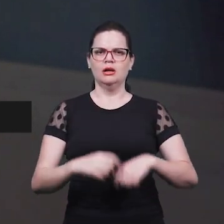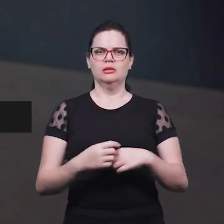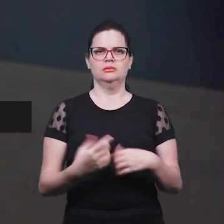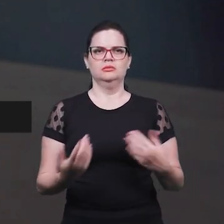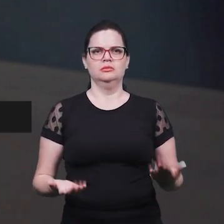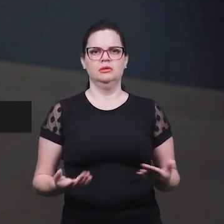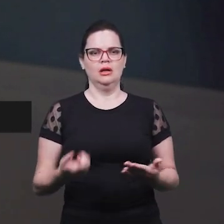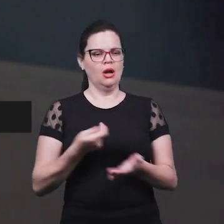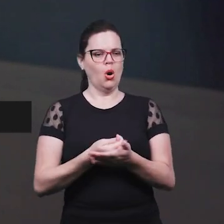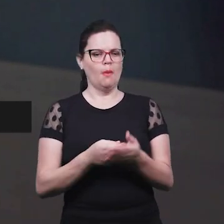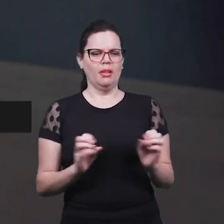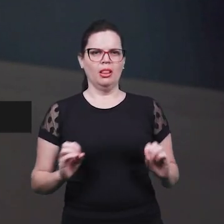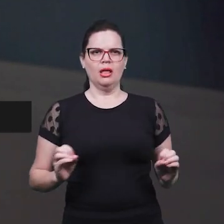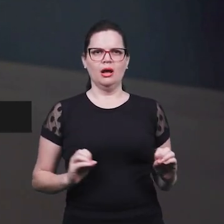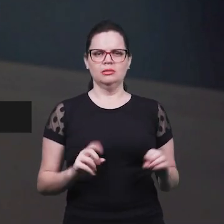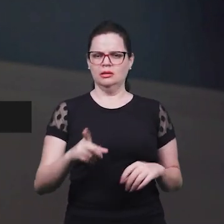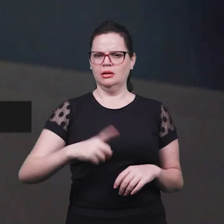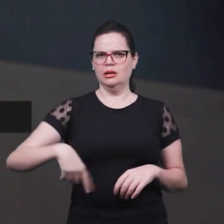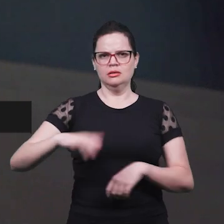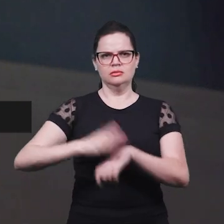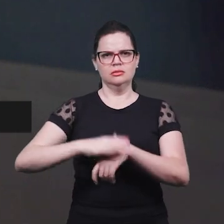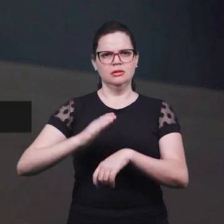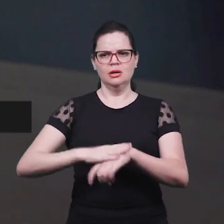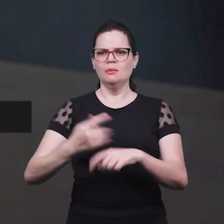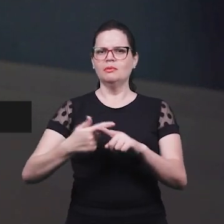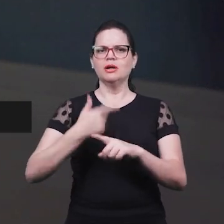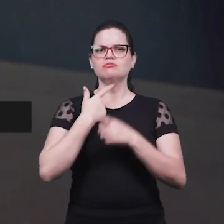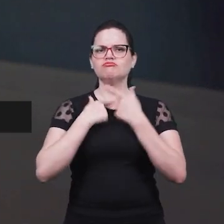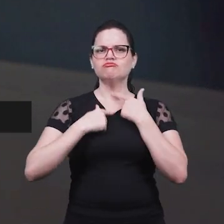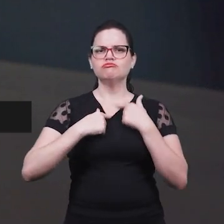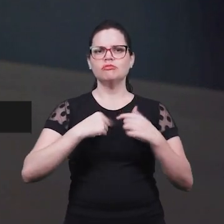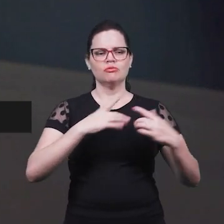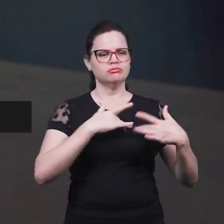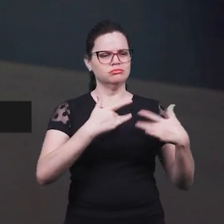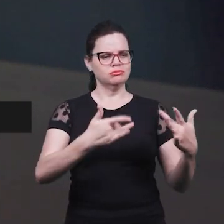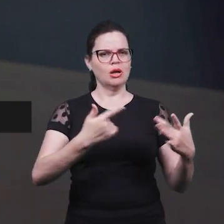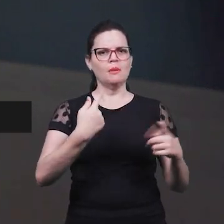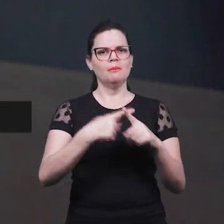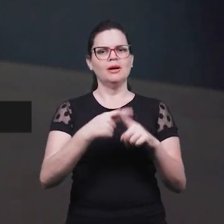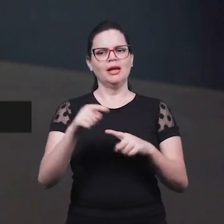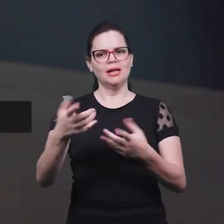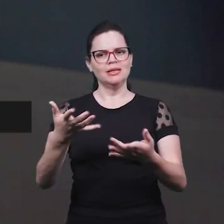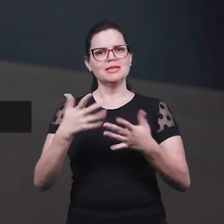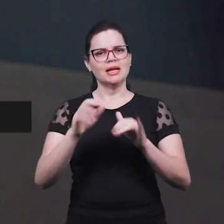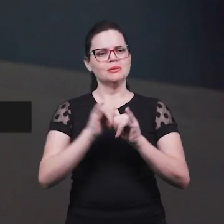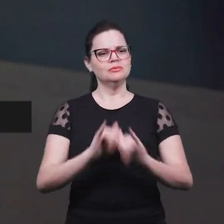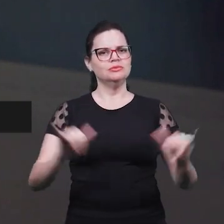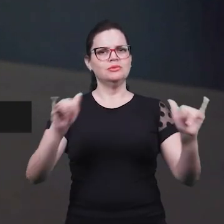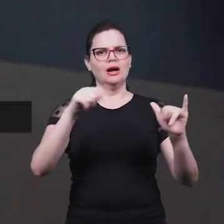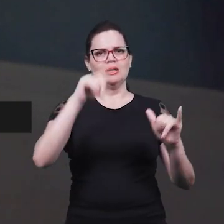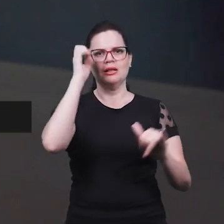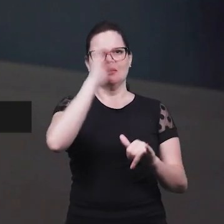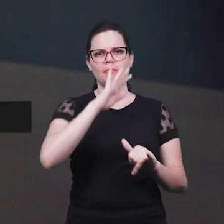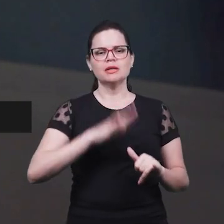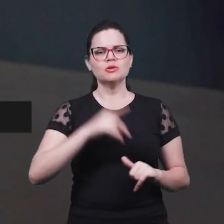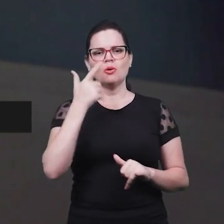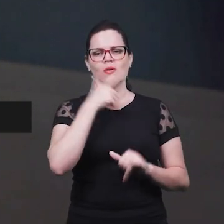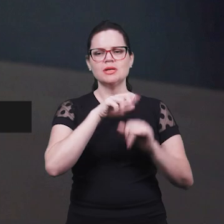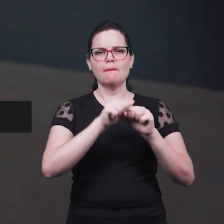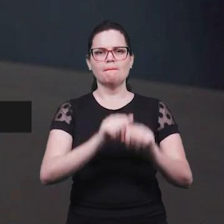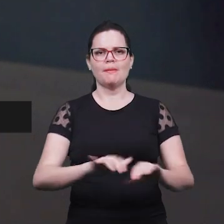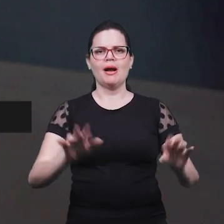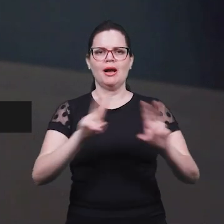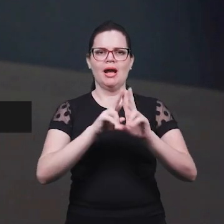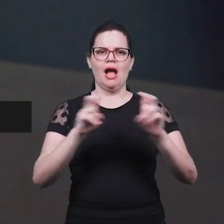não cobram por isso. Eles fazem porque querem que a educação financeira avance no país. Então,